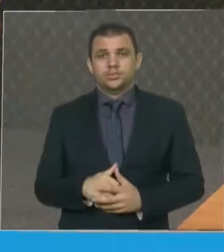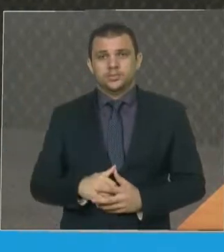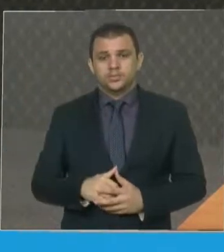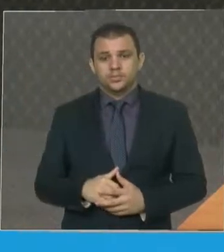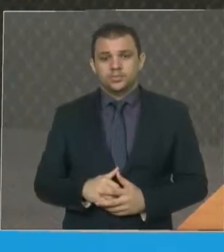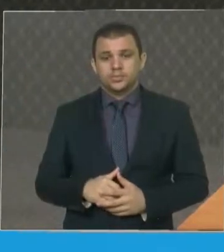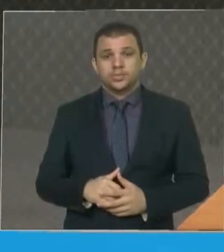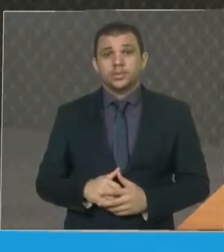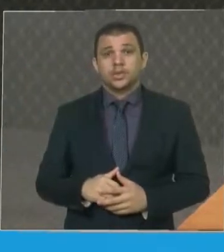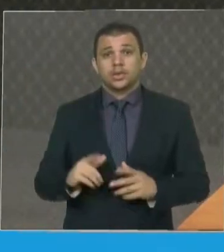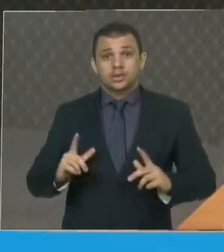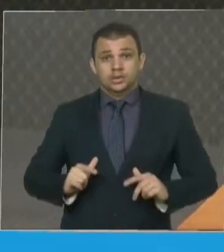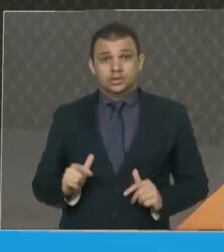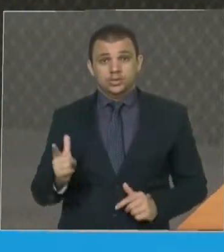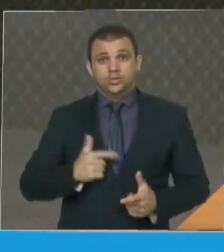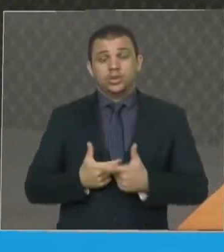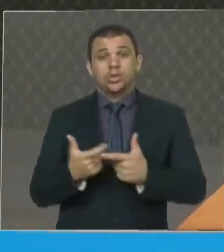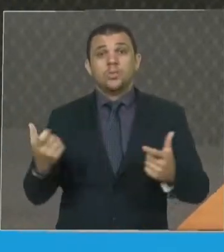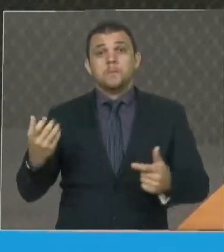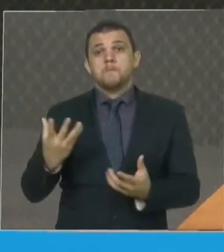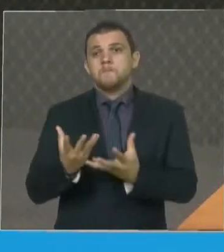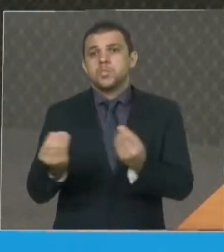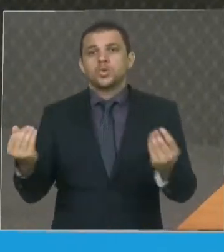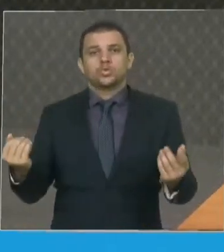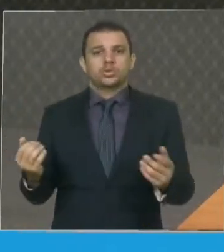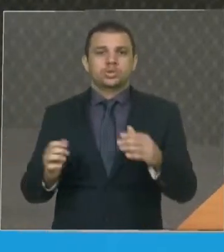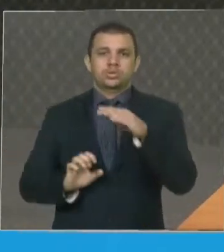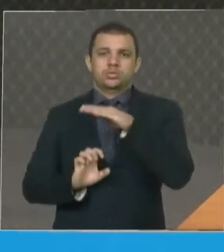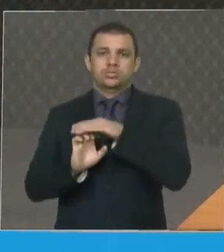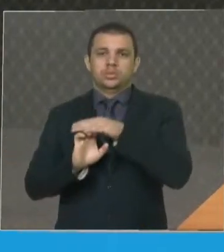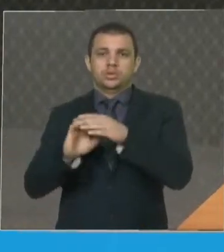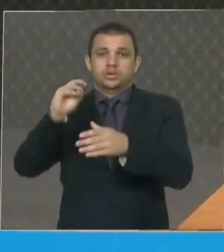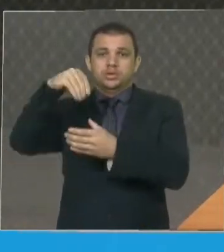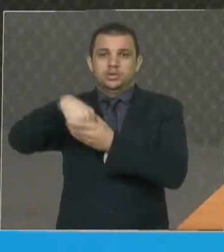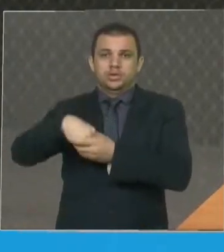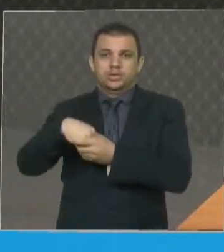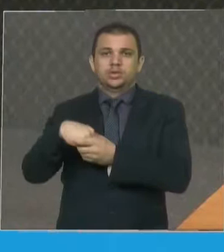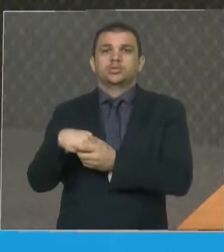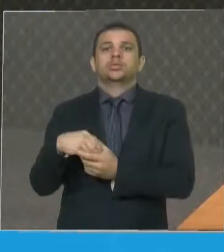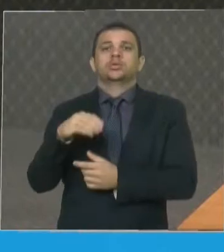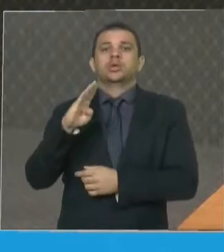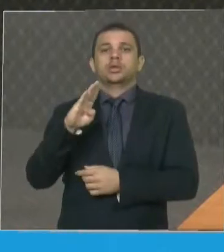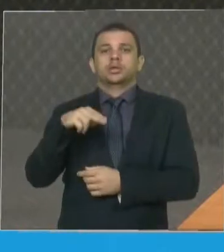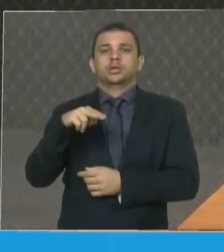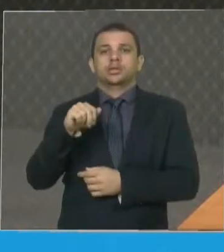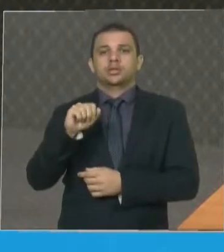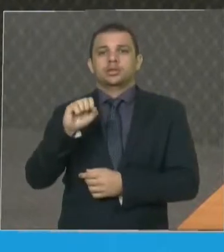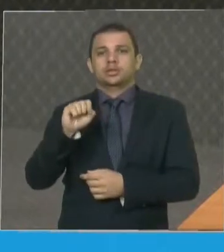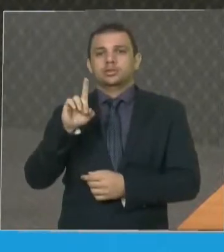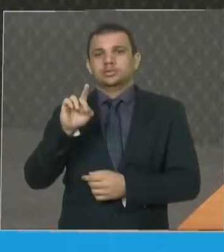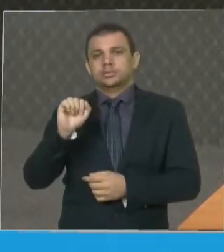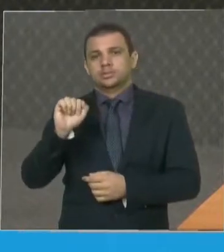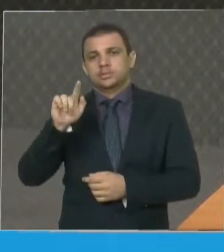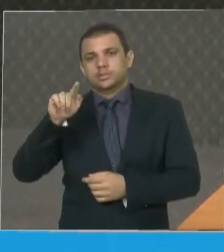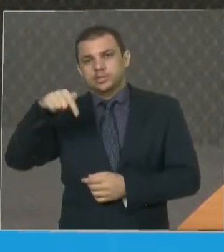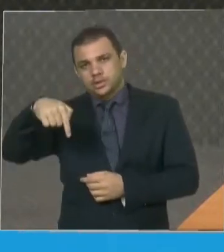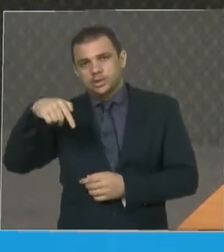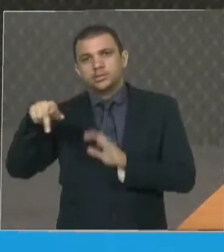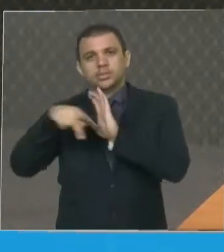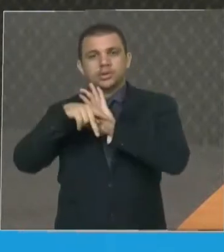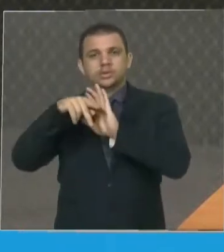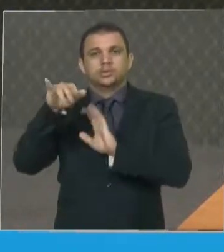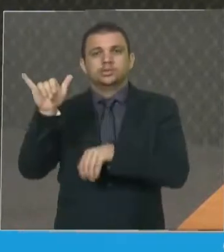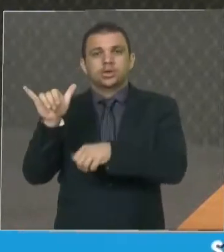na bolsa de Nova York, Nasdaq. Nós temos empresas mais que toda a Europa. Toda a Europa, a